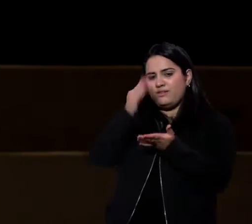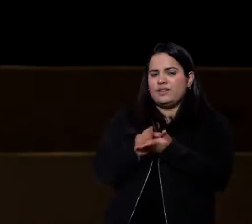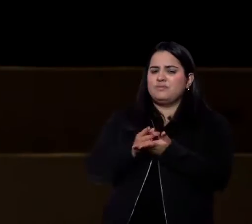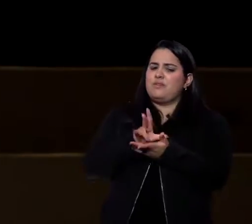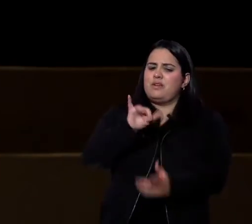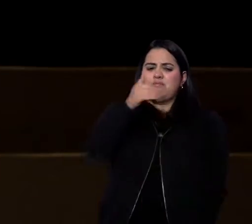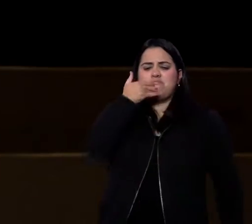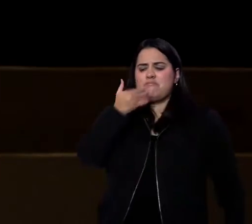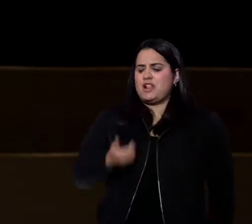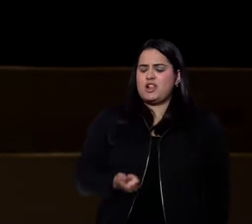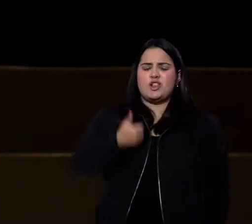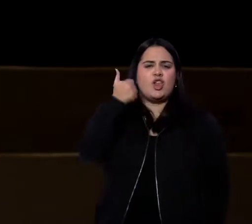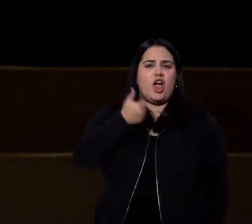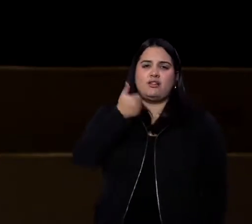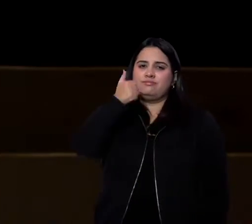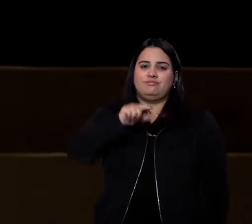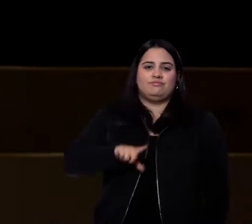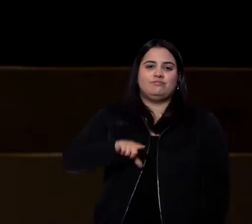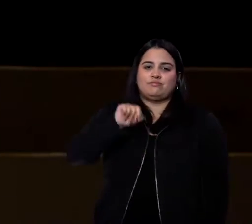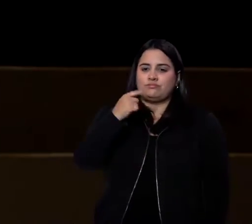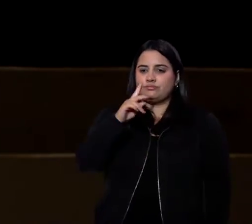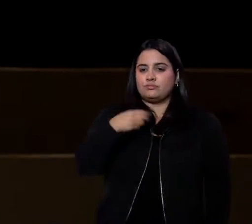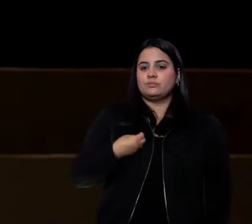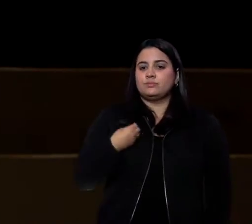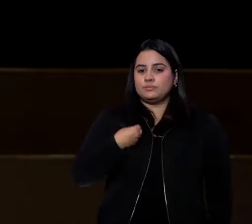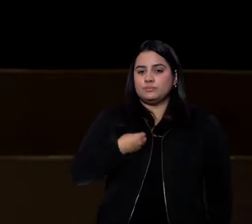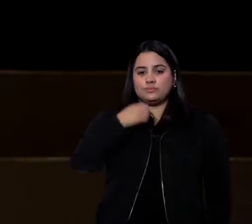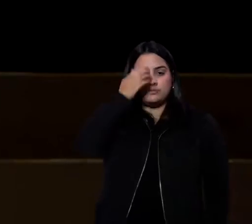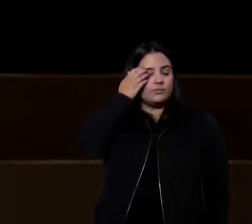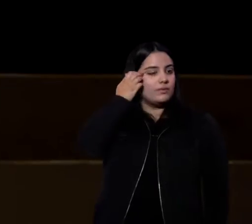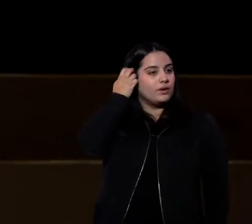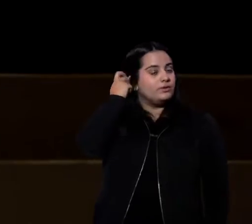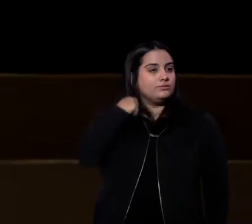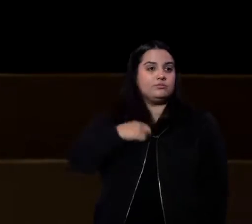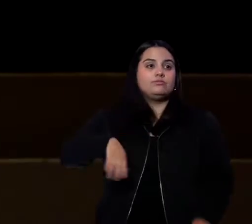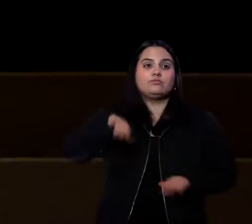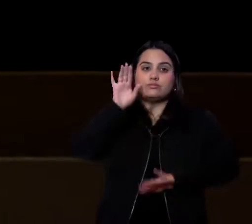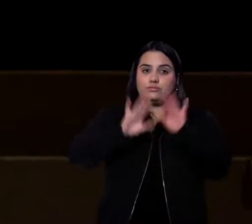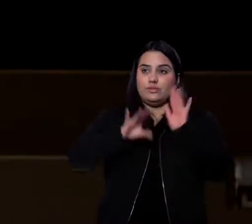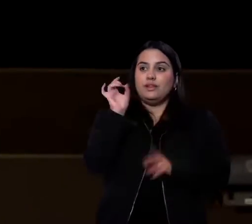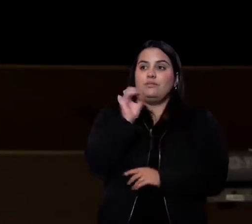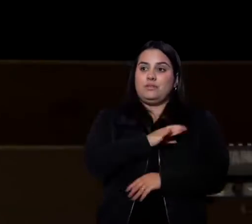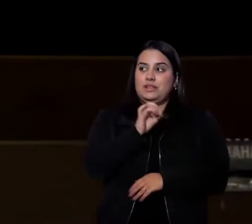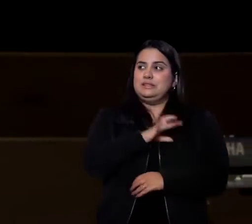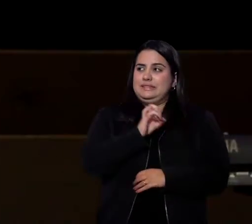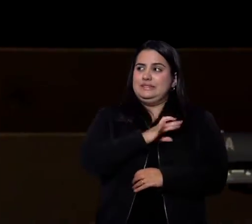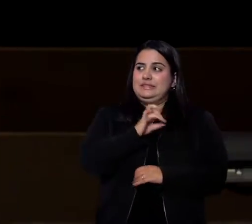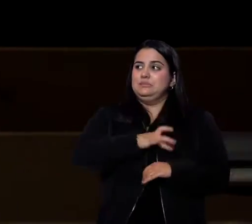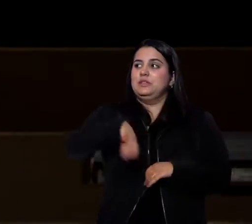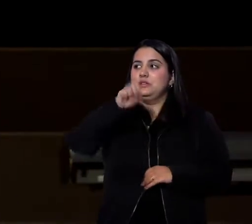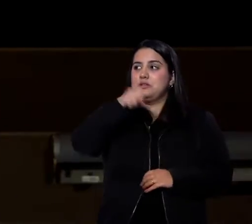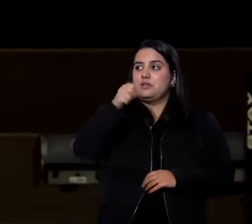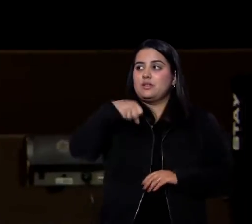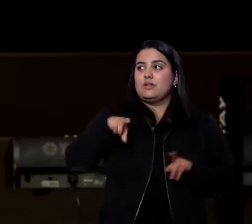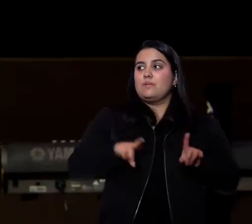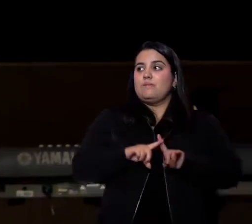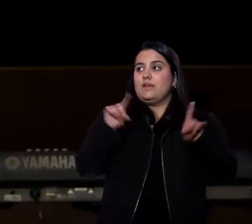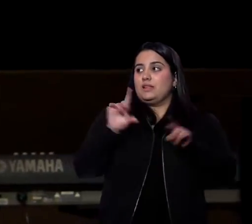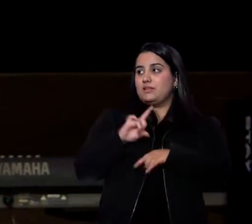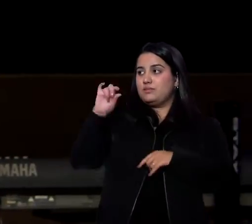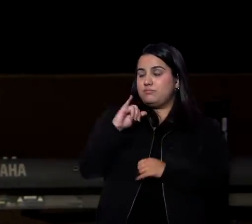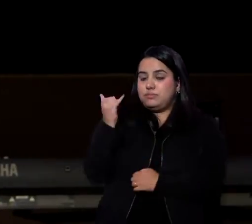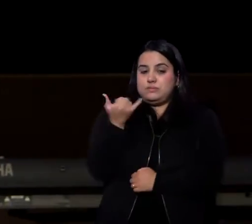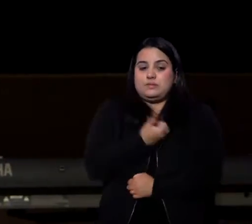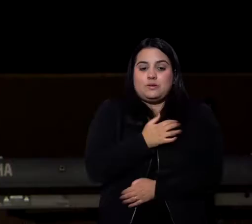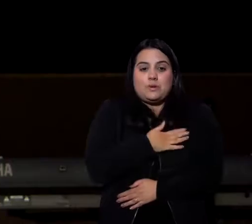ter tomado na sua vida. Pode dar muito medo, mas o que Deus tem ministrado ao meu coração, e eu creio que Deus quer ministrar